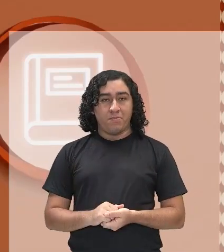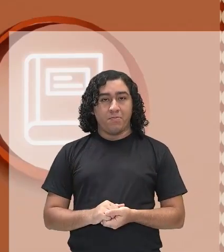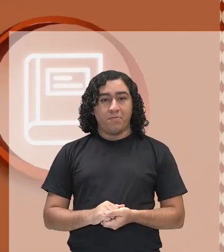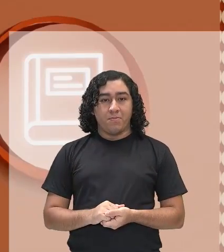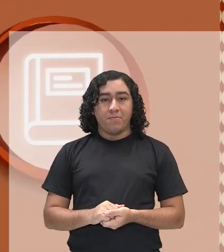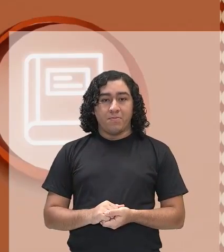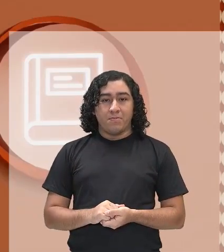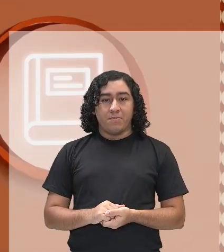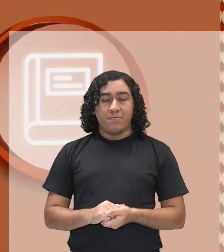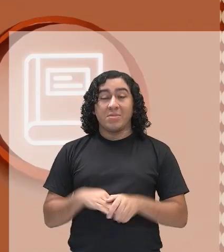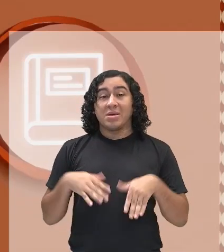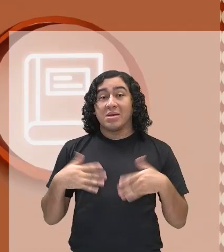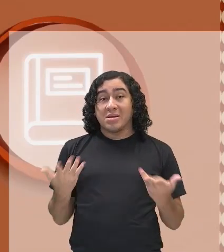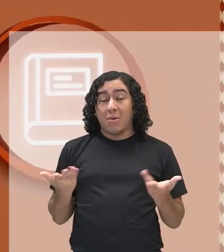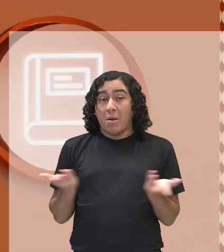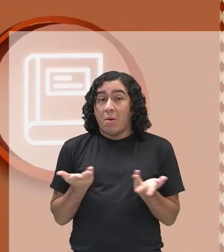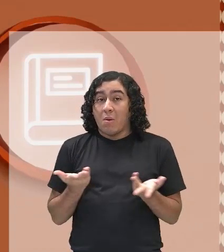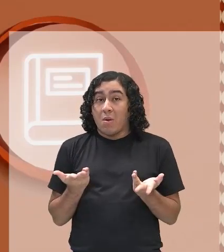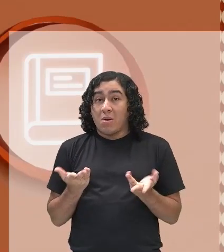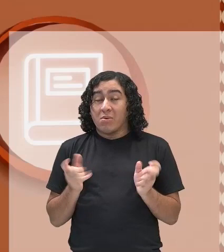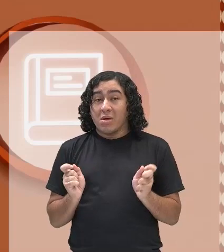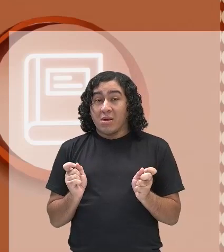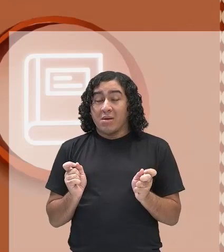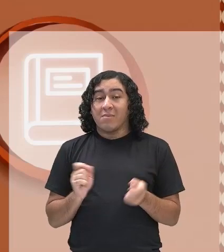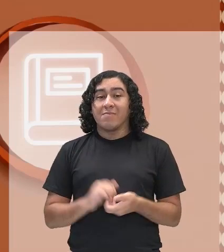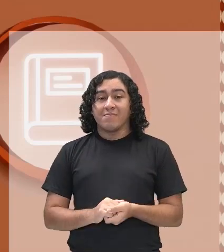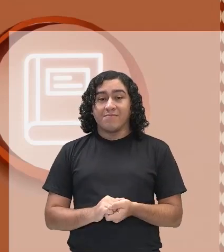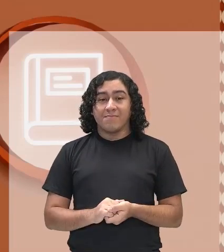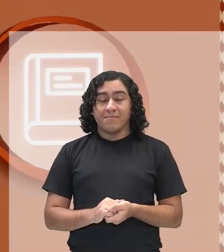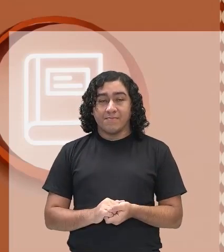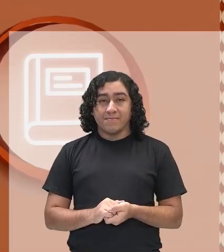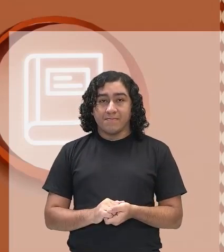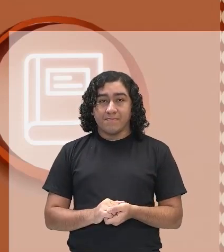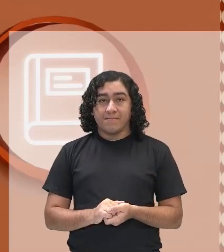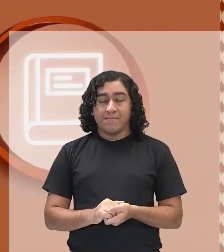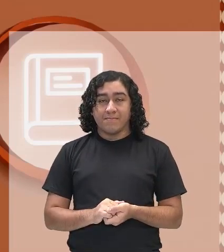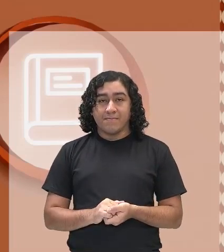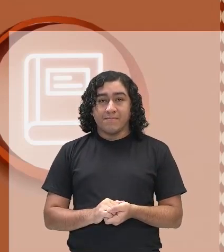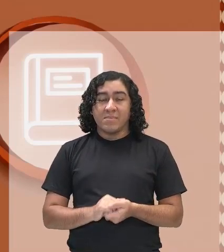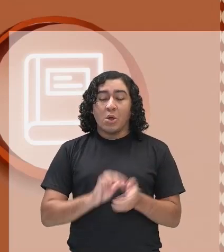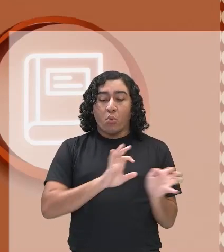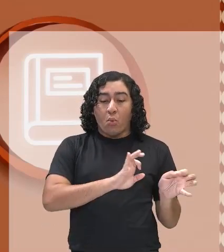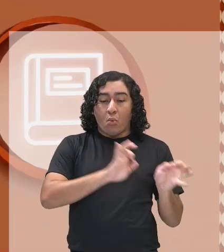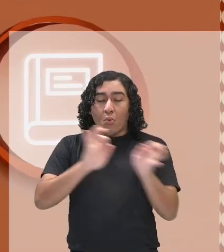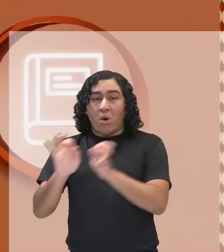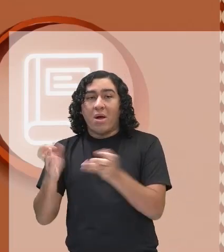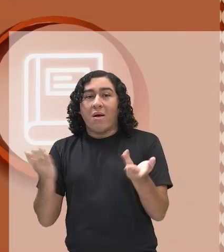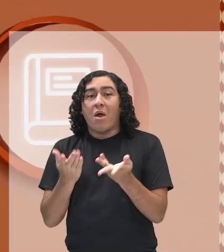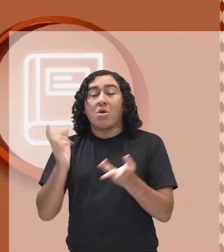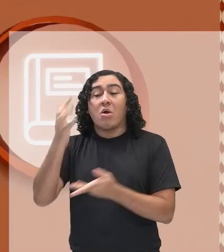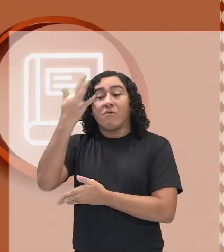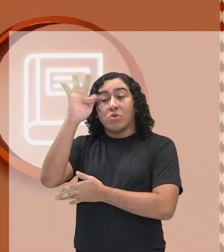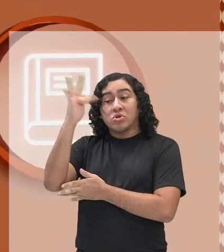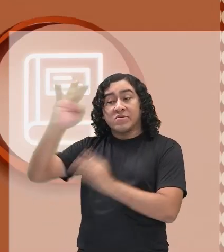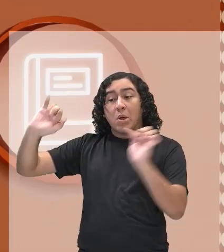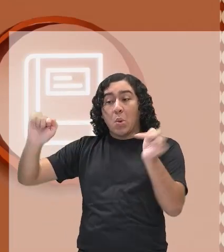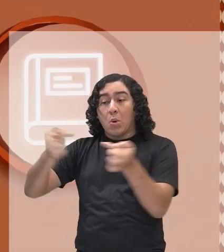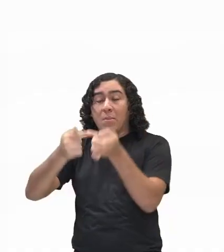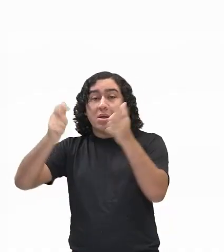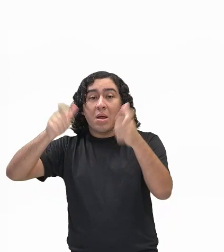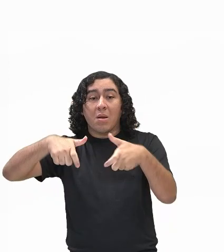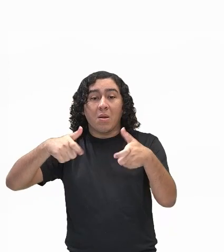E aqui, então, a gente vai, para fechar mesmo, a gente vai ver o que a filosofia vai dizer sobre a teoria dos valores da sua